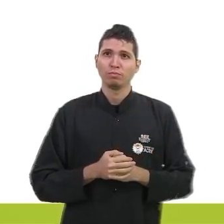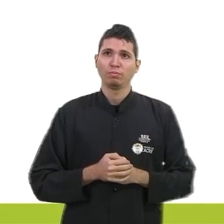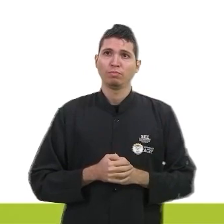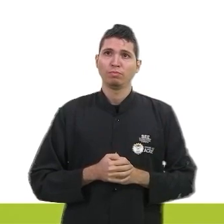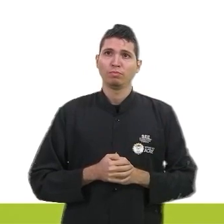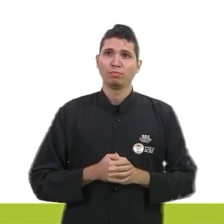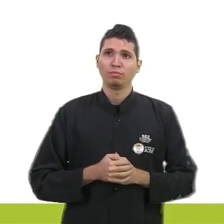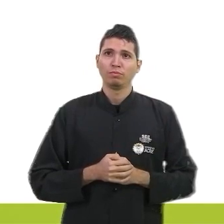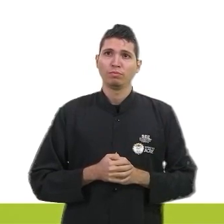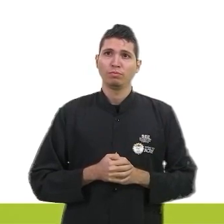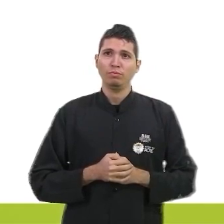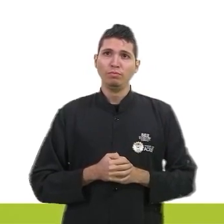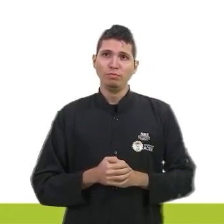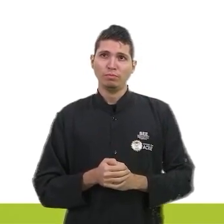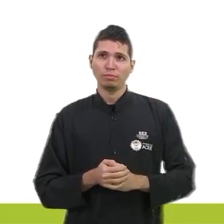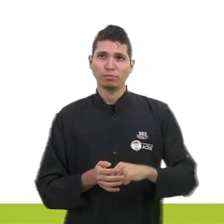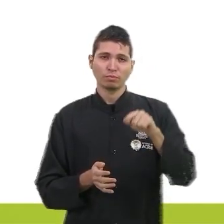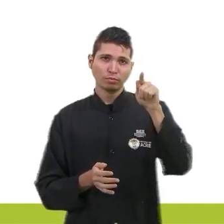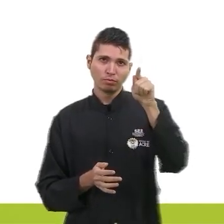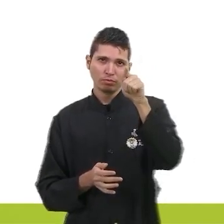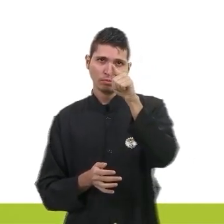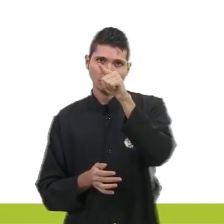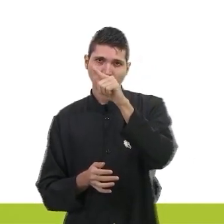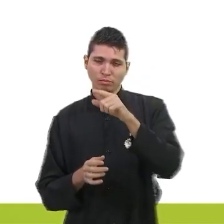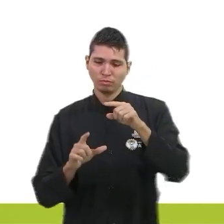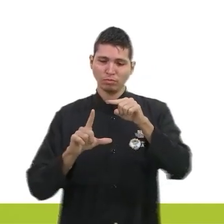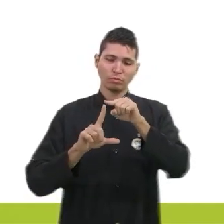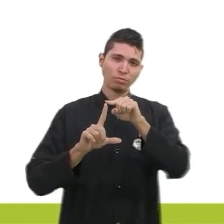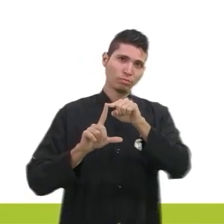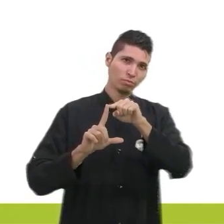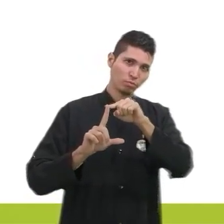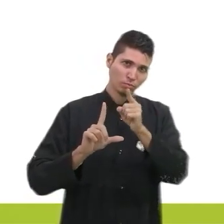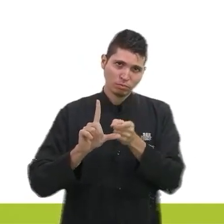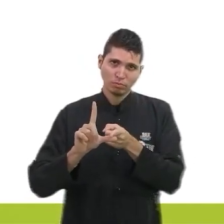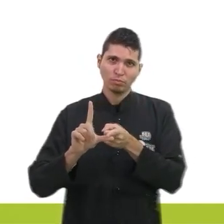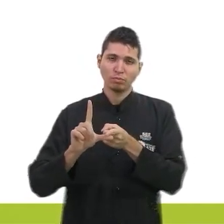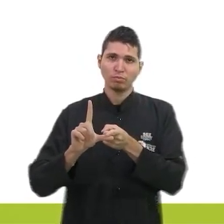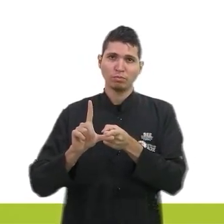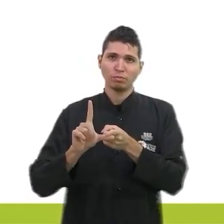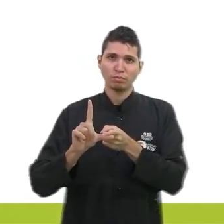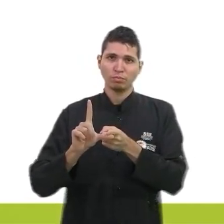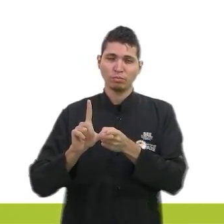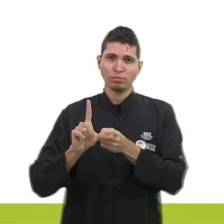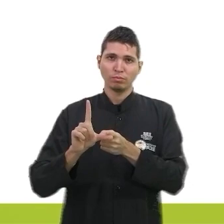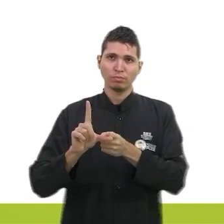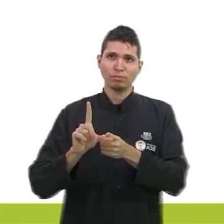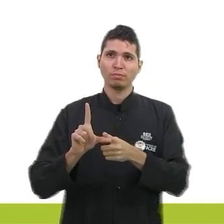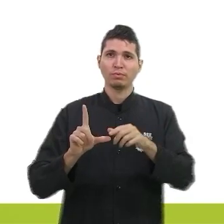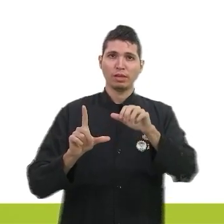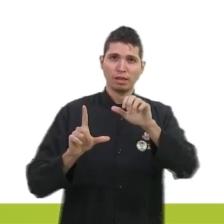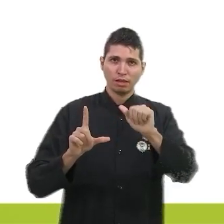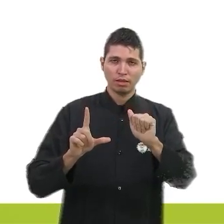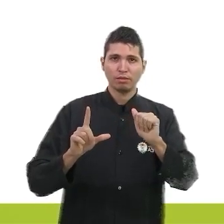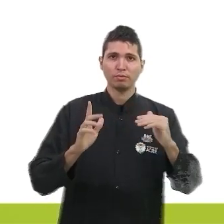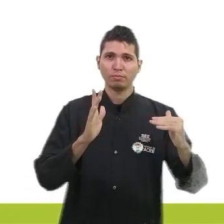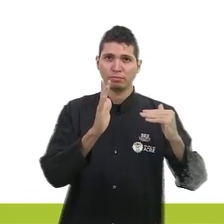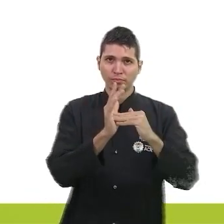ângulo correspondente ao arco AP. O ângulo central correspondente ao arco AP. Como é que nós vamos fazer